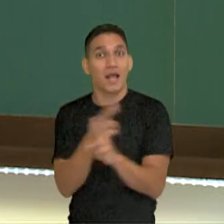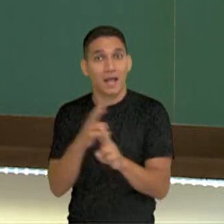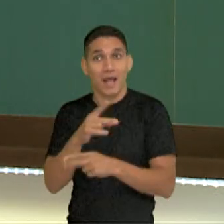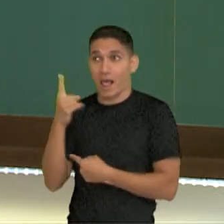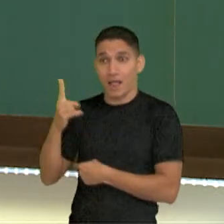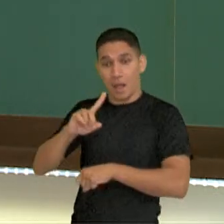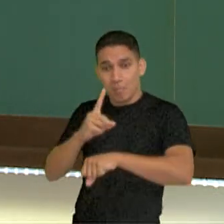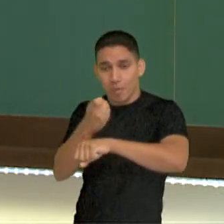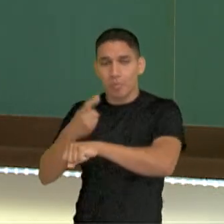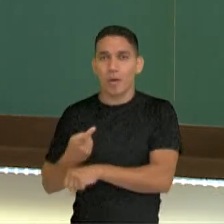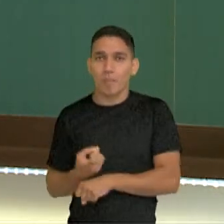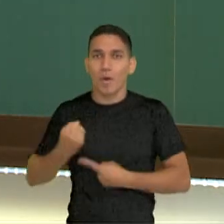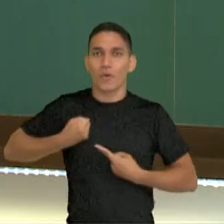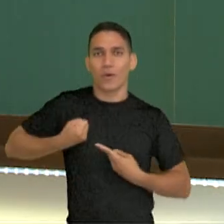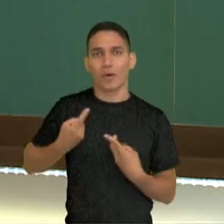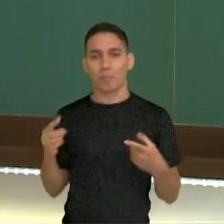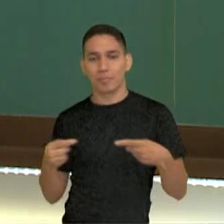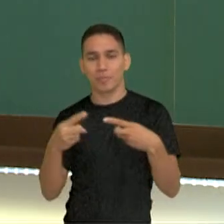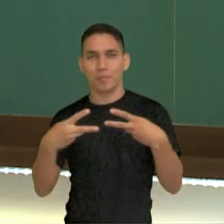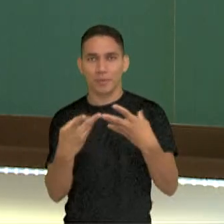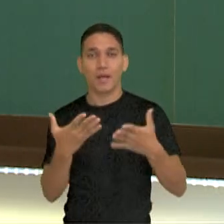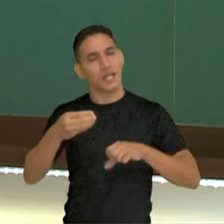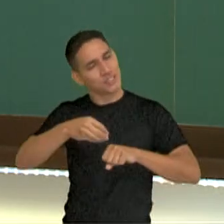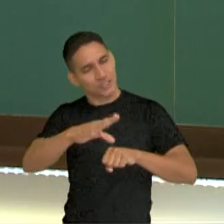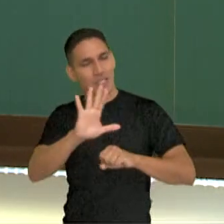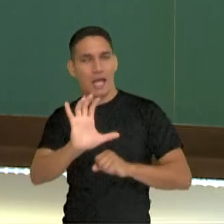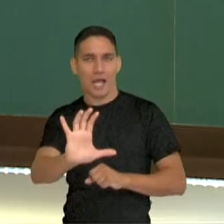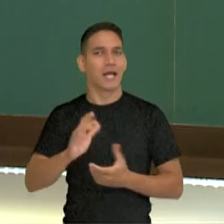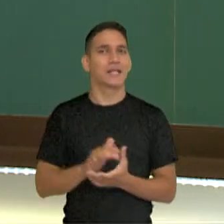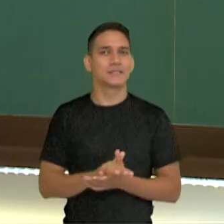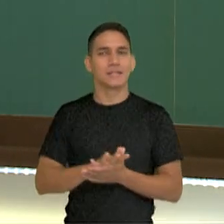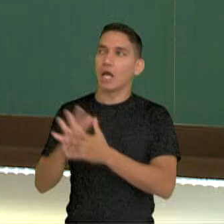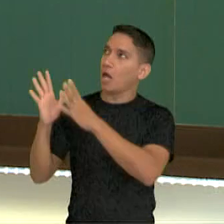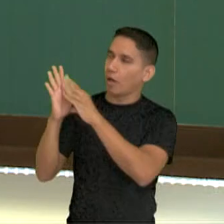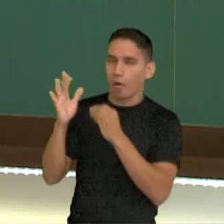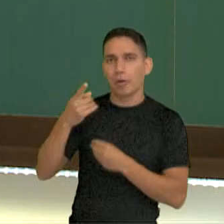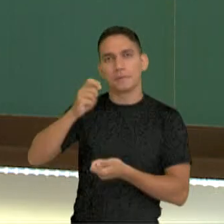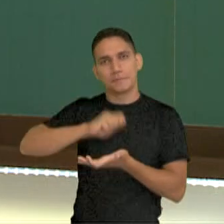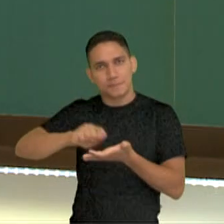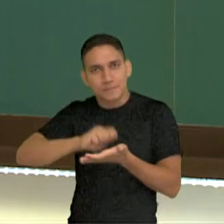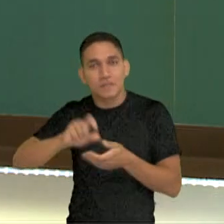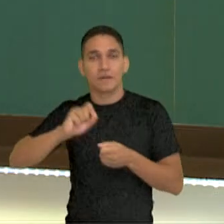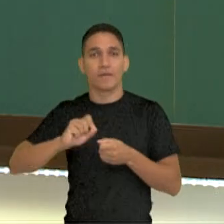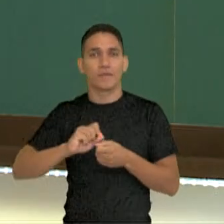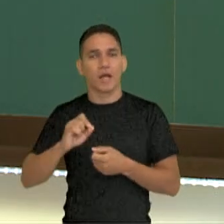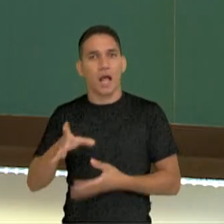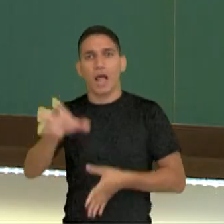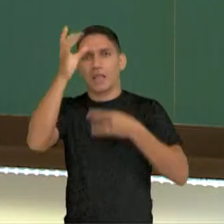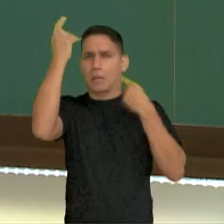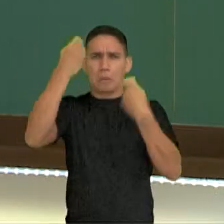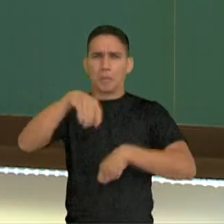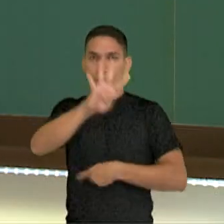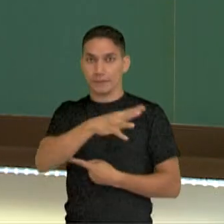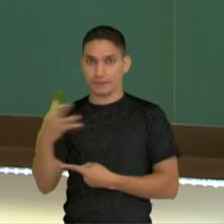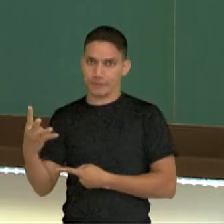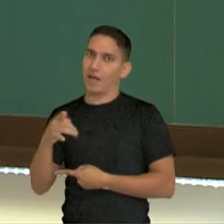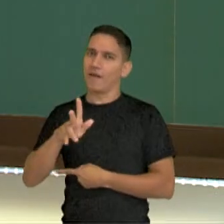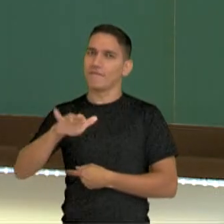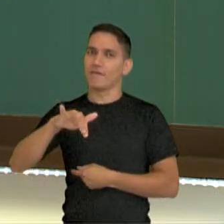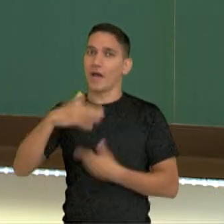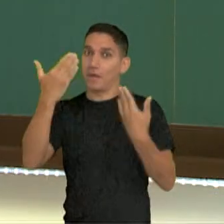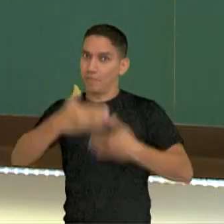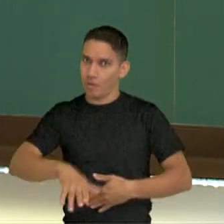esses valores, tá? Então, fica a dica aqui para vocês com essa circunferência para que você não precise decorar a tabela. Vai fazer um